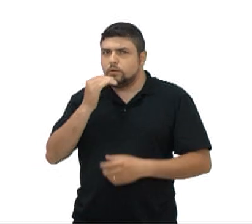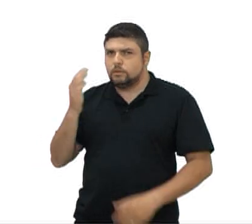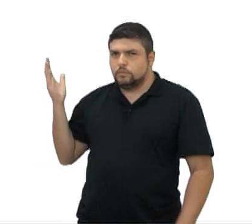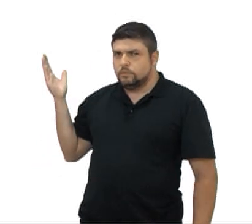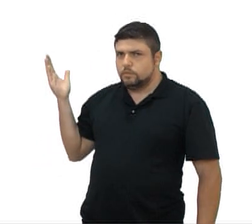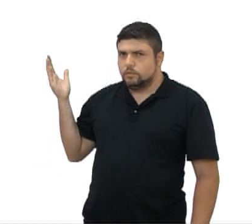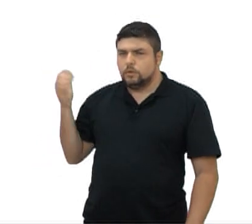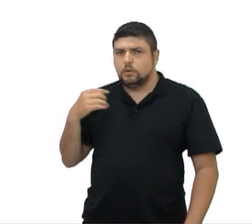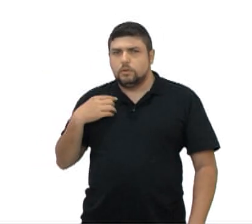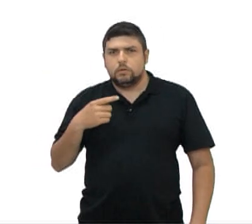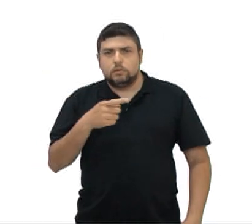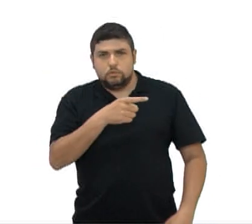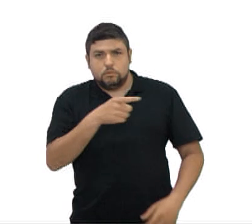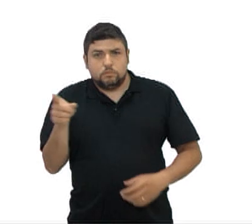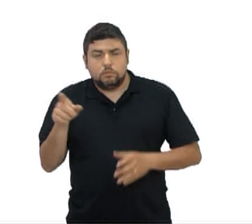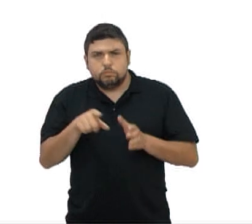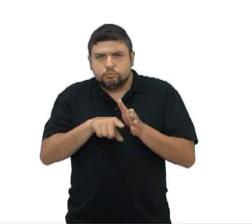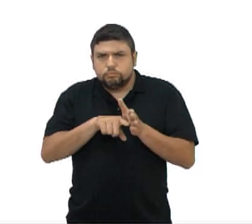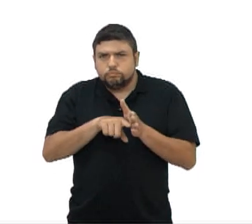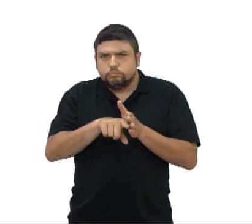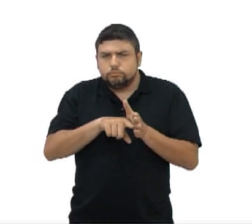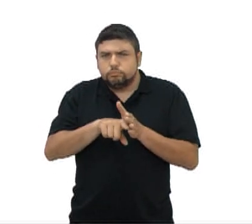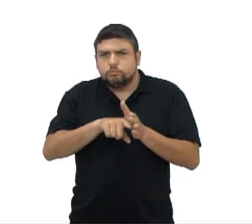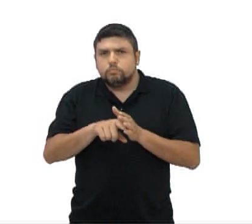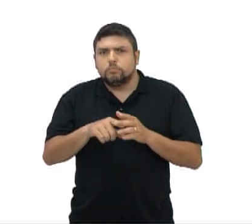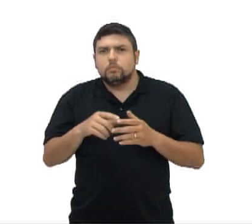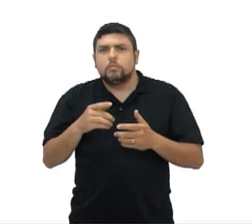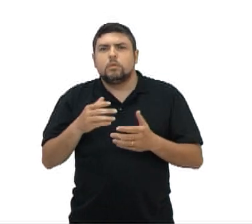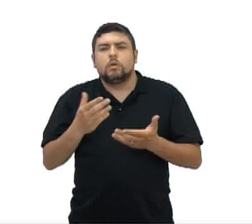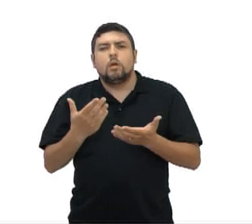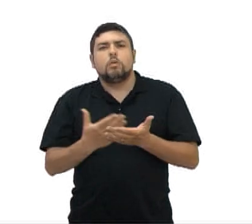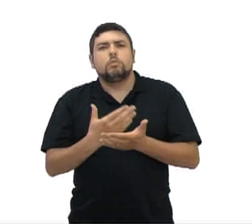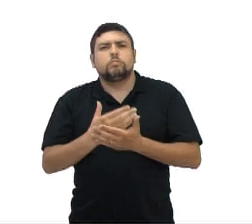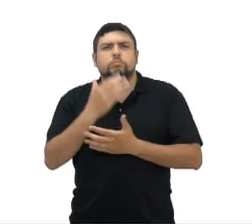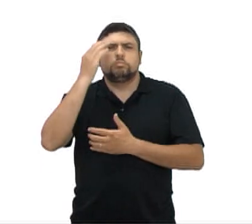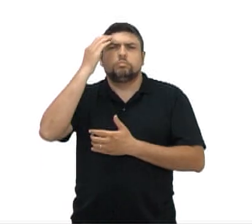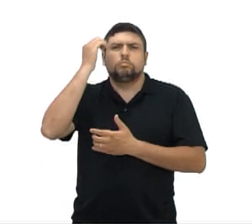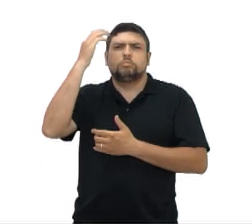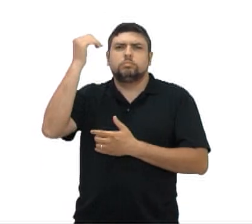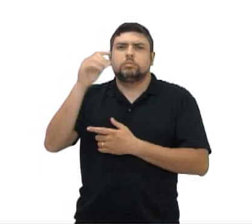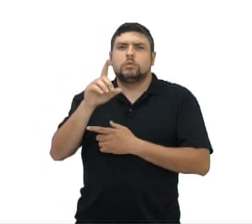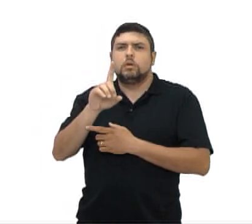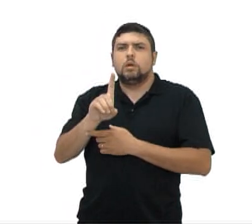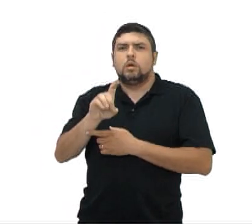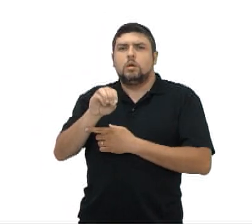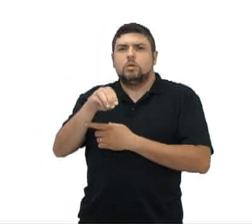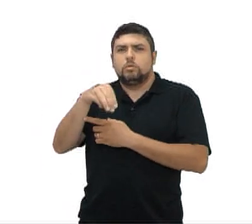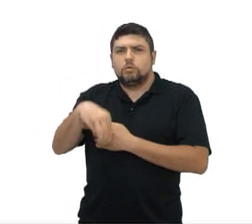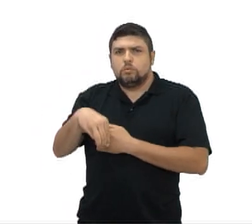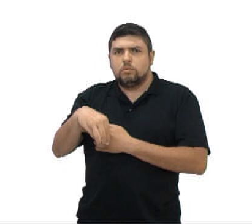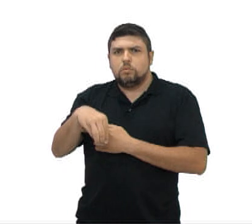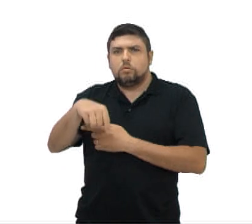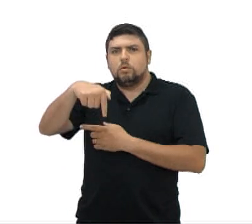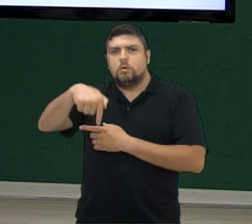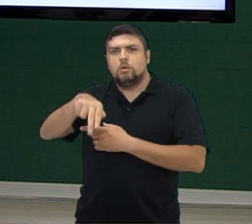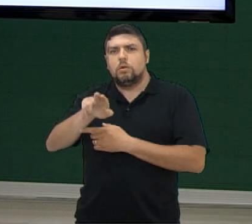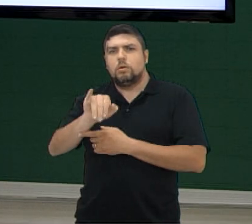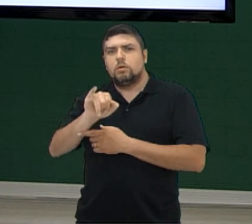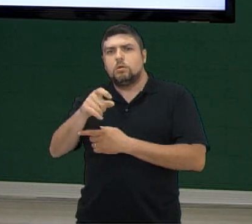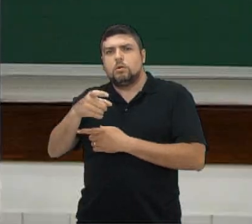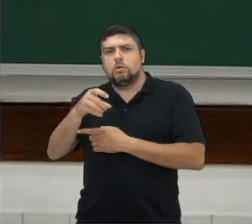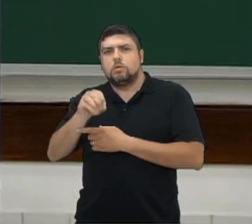se puderem pesquisar o Dom Quixote de La Mancha, porque o Dom Quixote de La Mancha é um modelo de relato